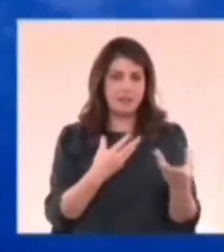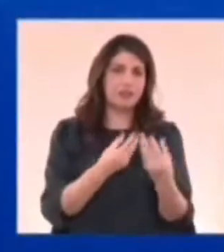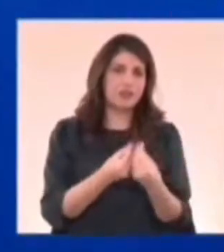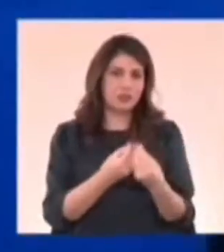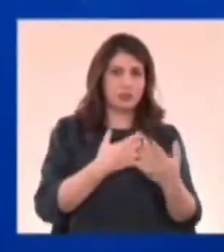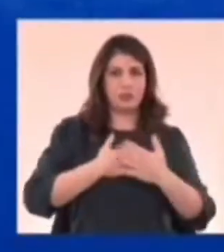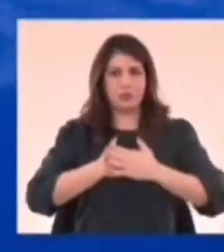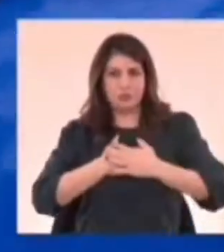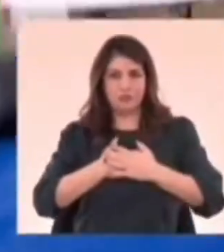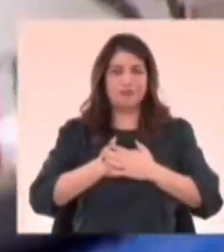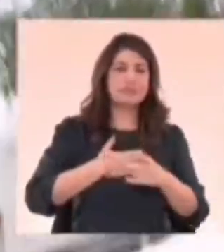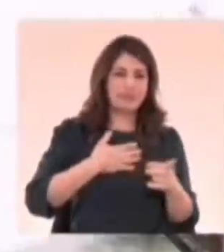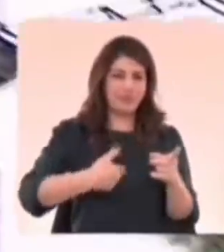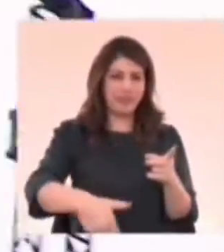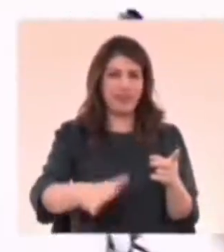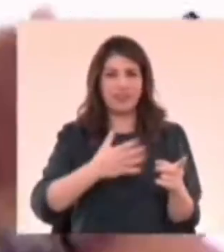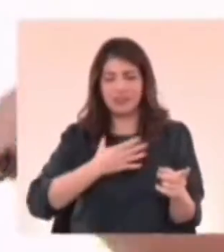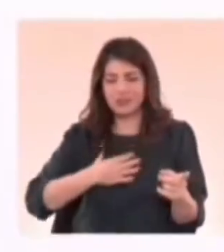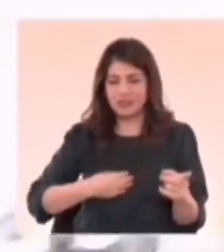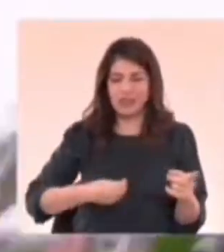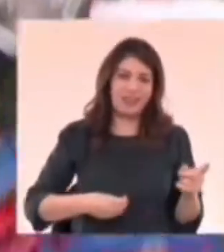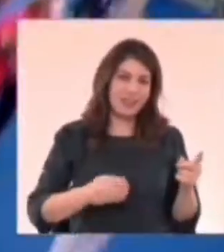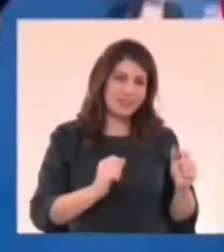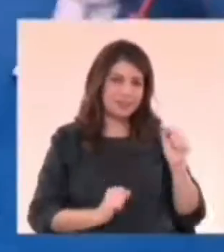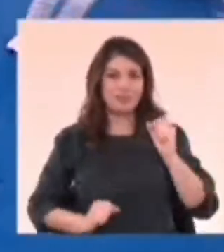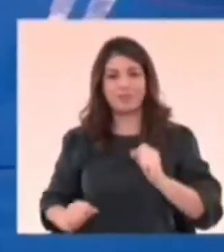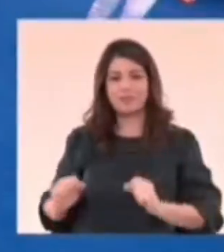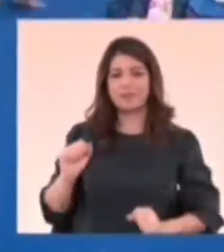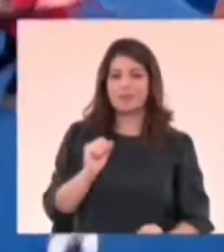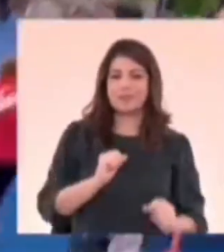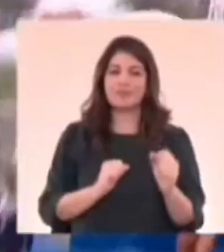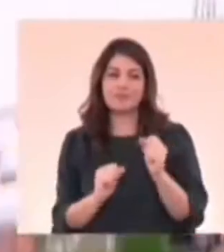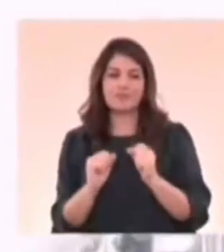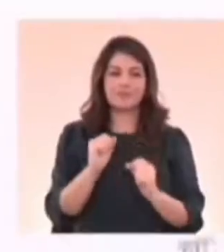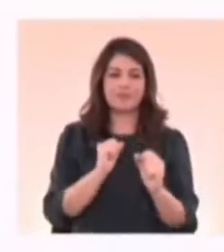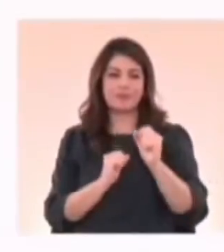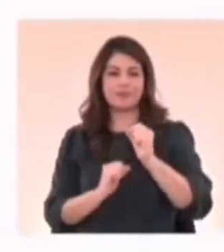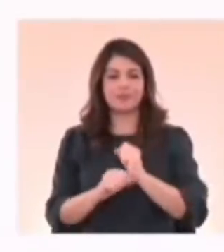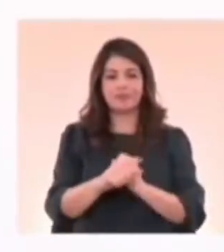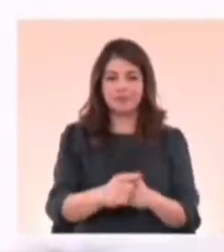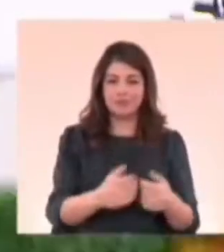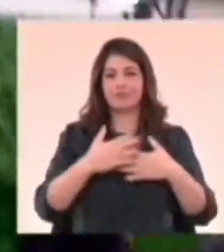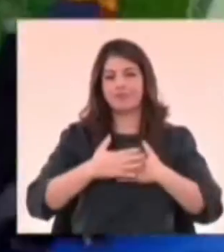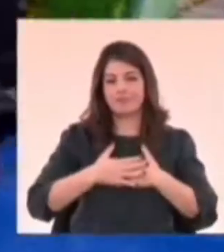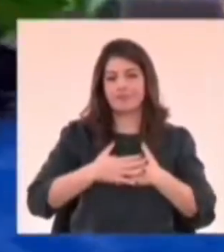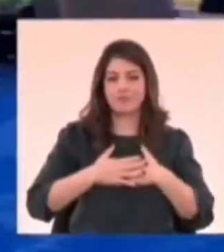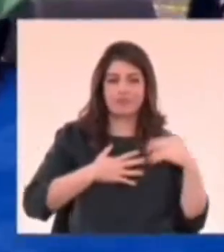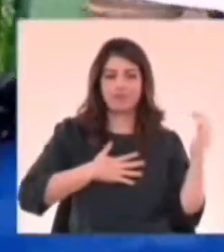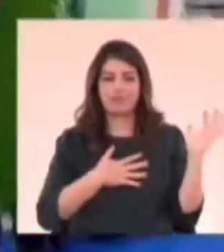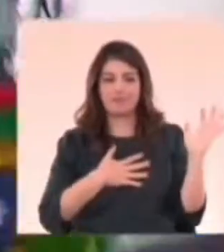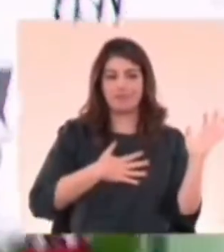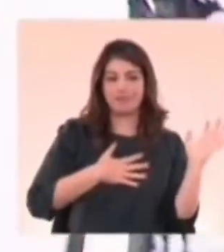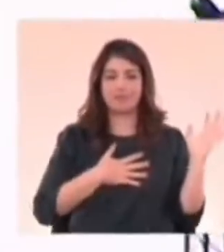E tu vai saturar a balança beijo de 9 encosta encosta